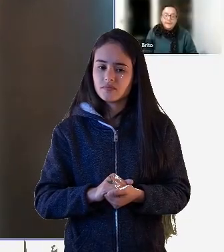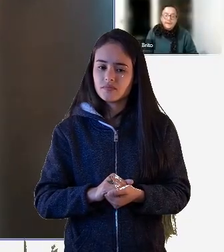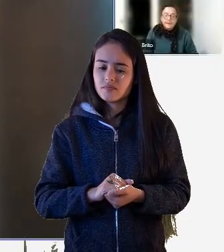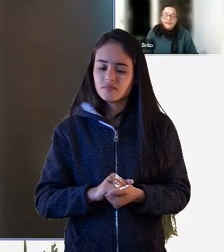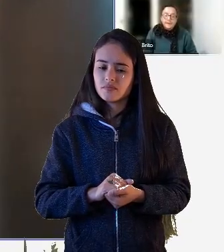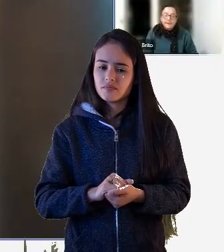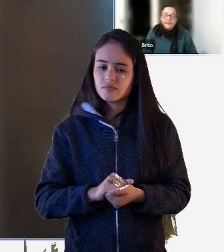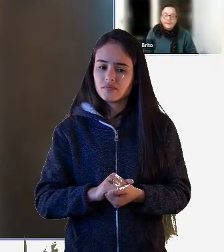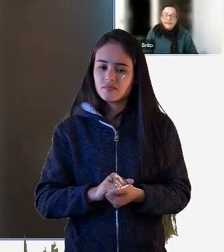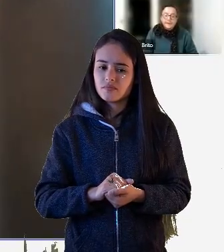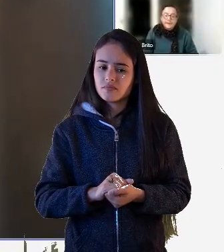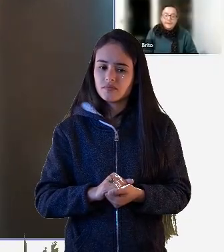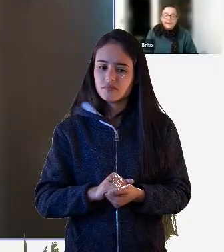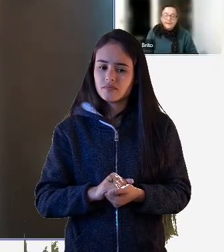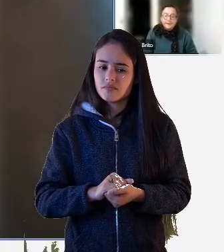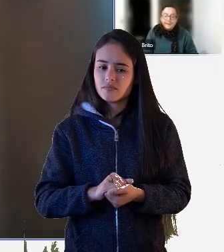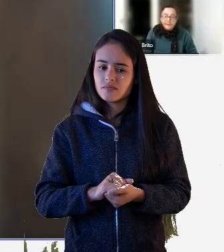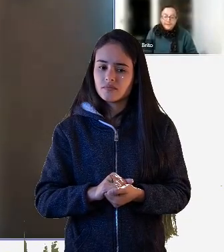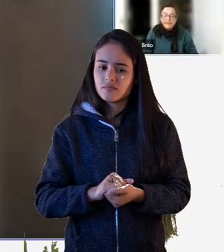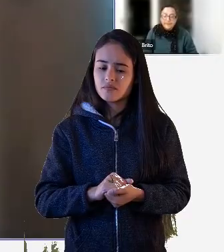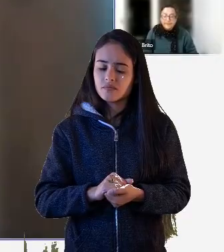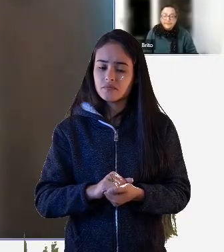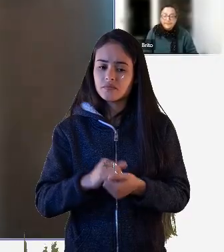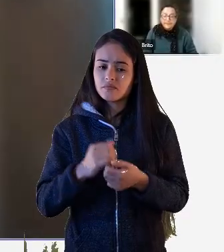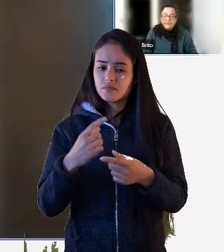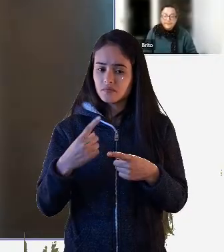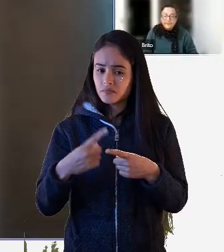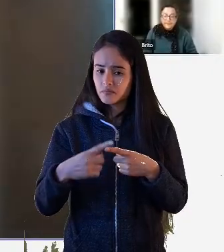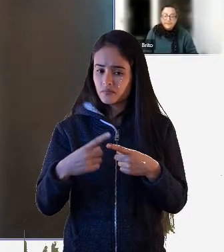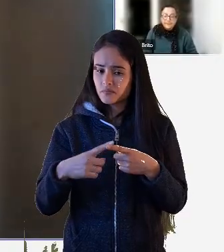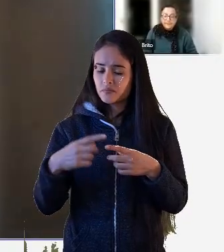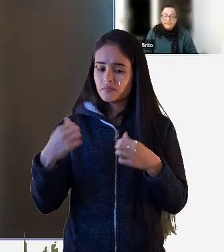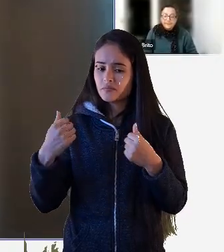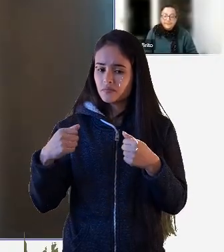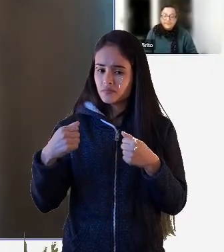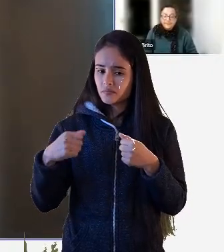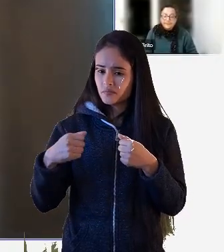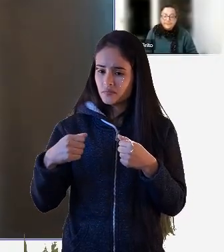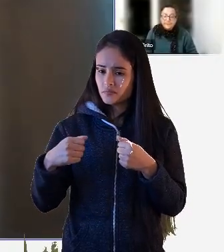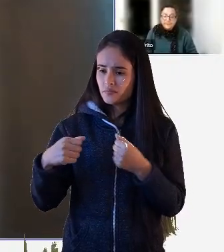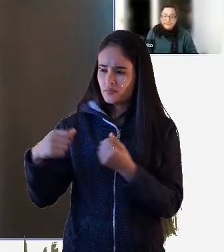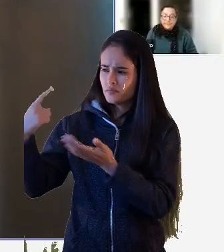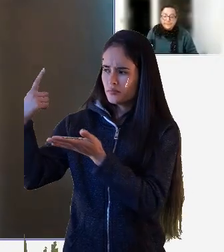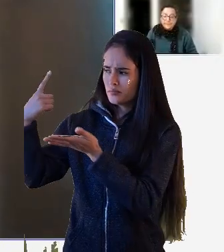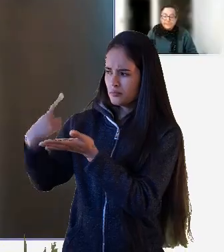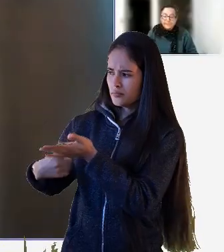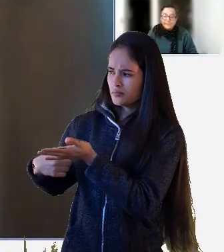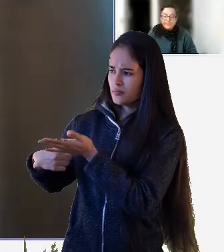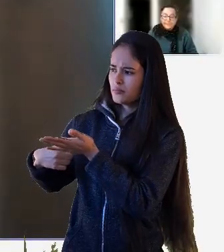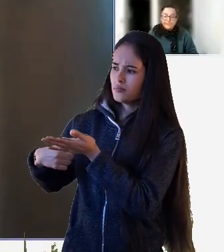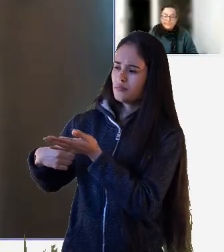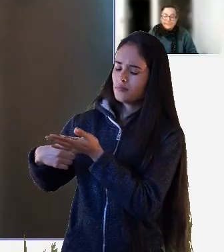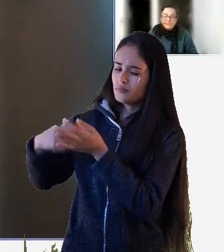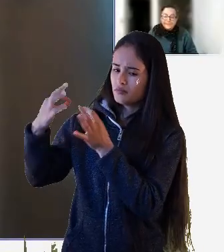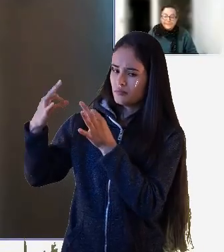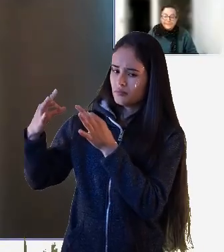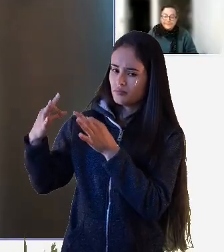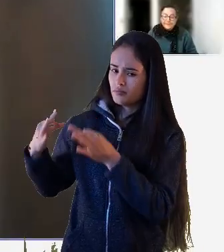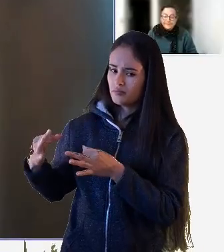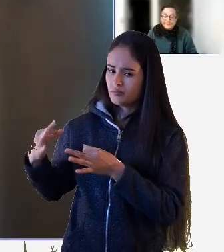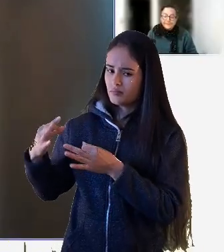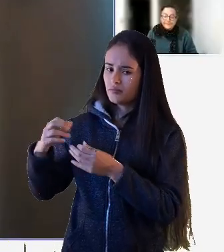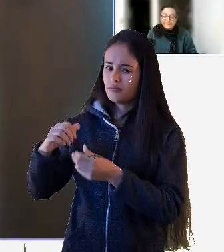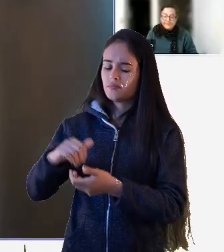pedacinho por acaso, fui procurar alguma coisa no vagão, eu vi, fiquei emocionada. Falei, gente, eles levaram essa mulherada, que coisa